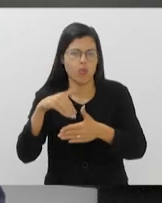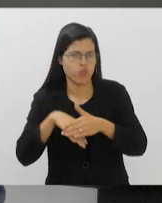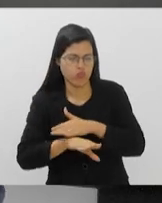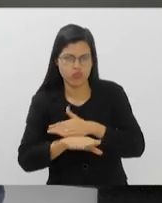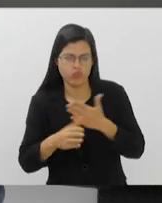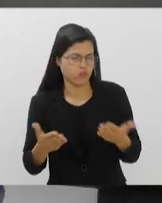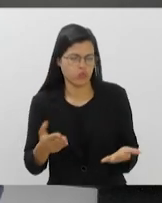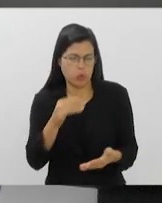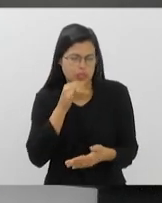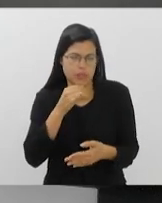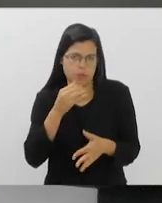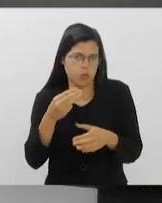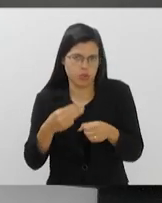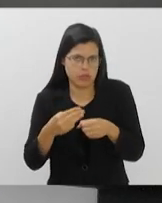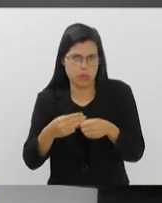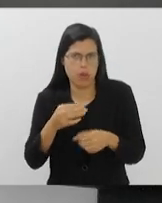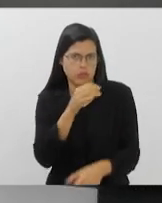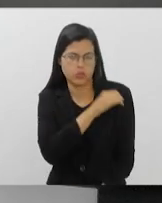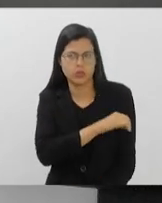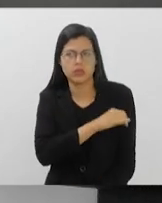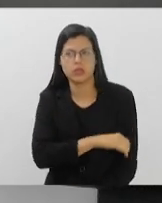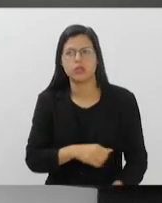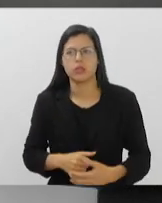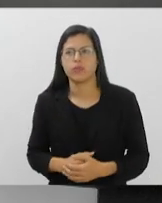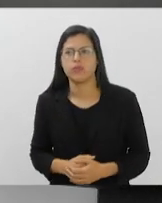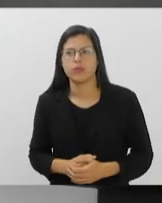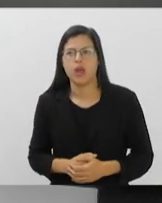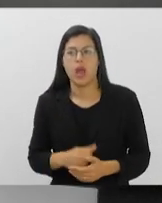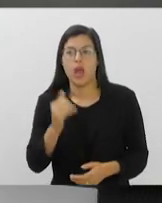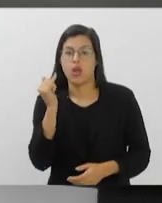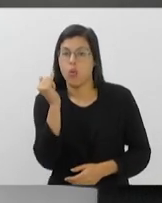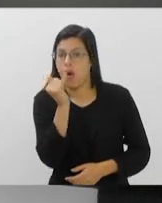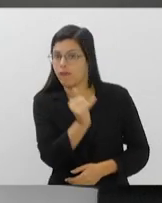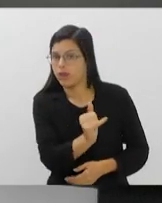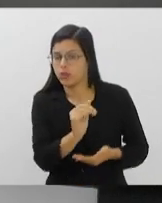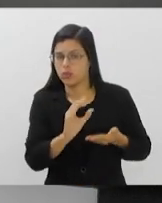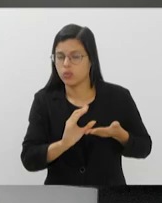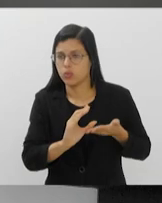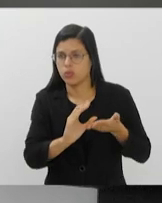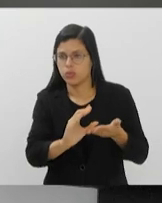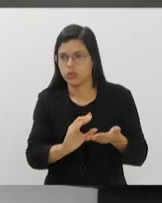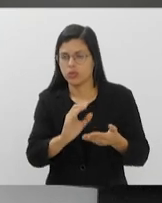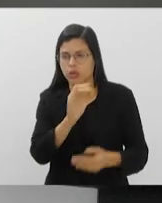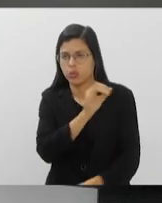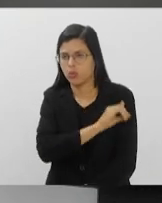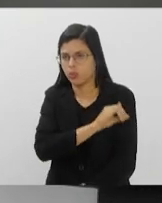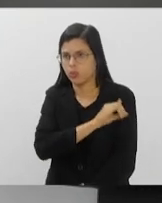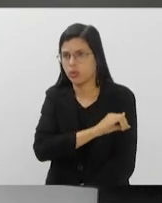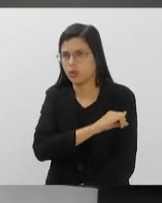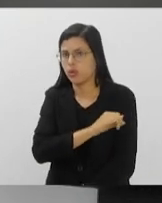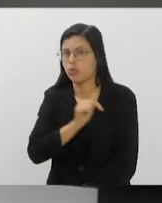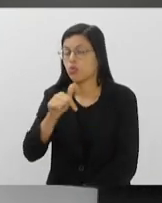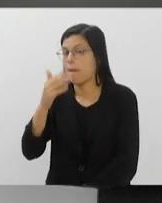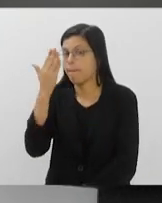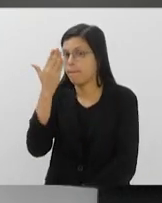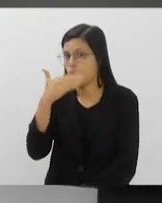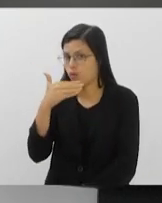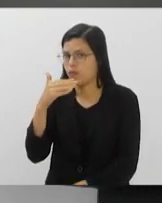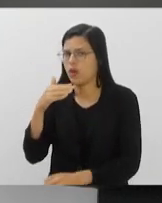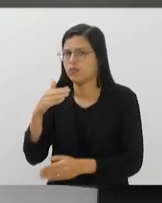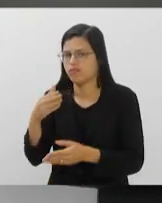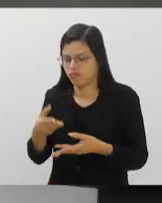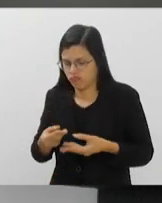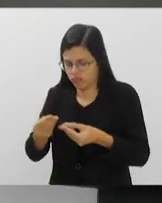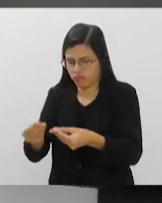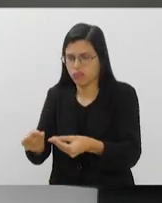Janeiro aí eu falo olha Eu comunico ao Conselho Municipal do Rio de Janeiro ol só essa estou comprovando a doação que eu fiz pro fundo